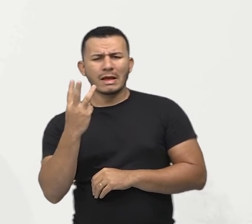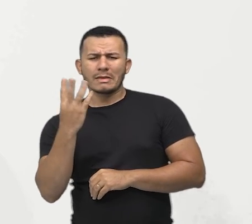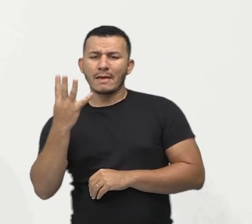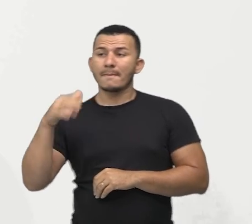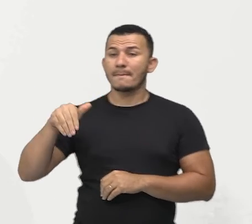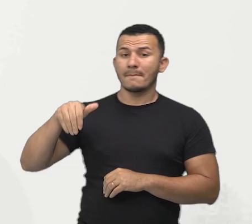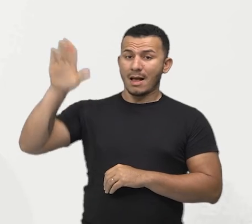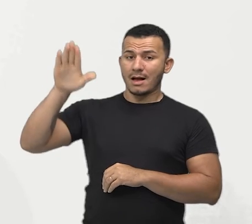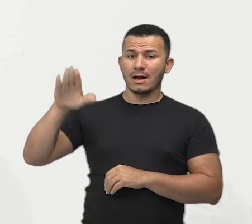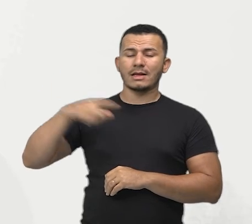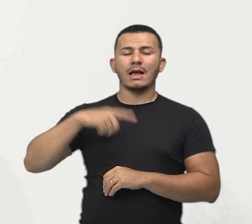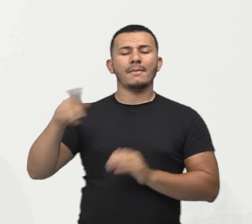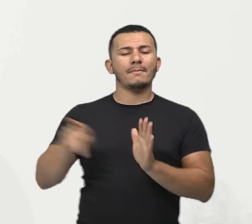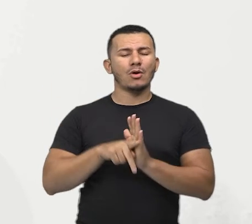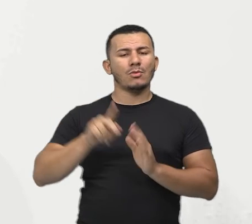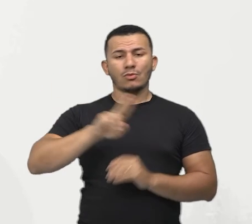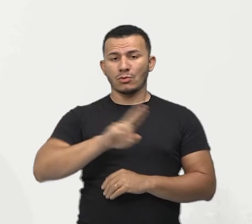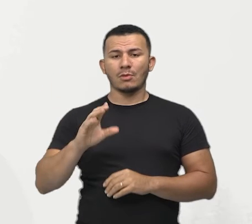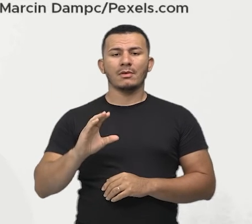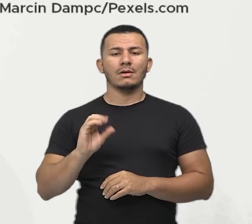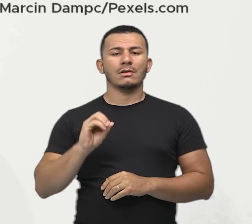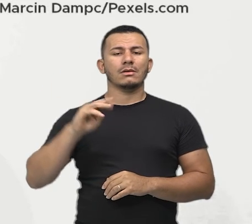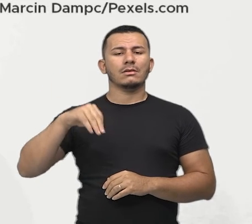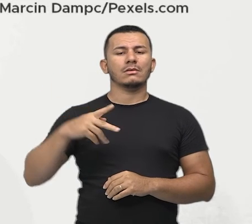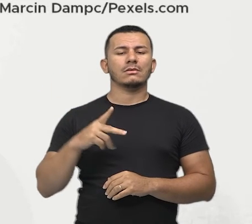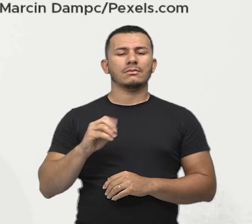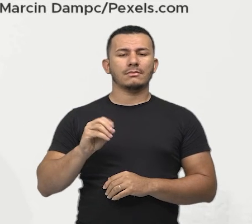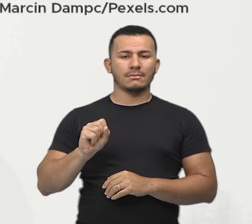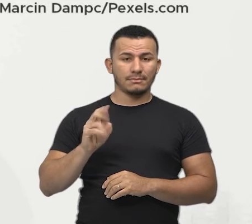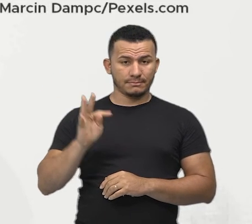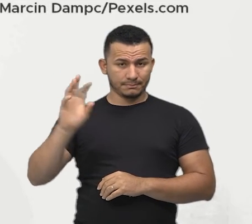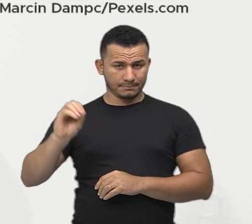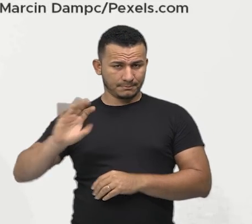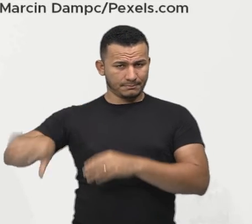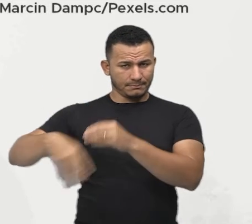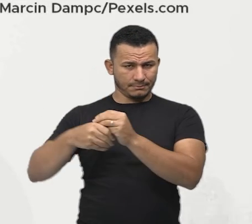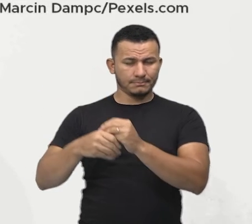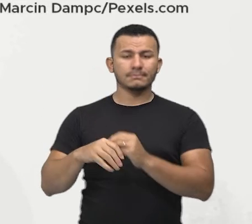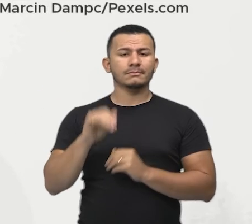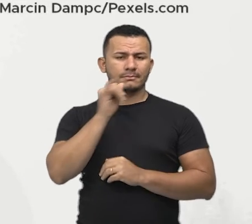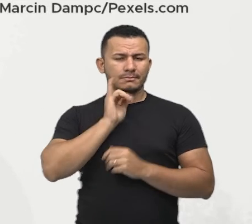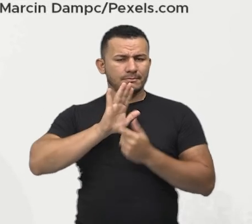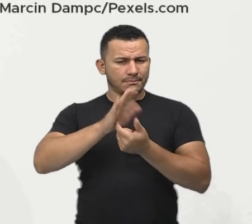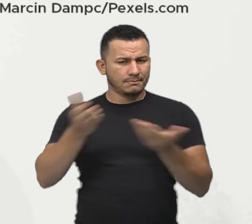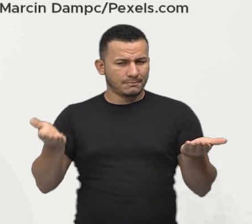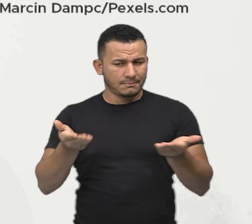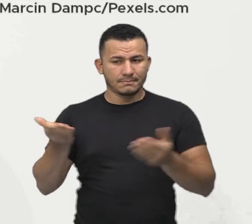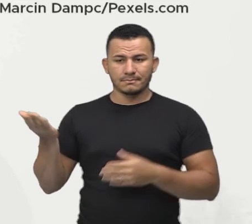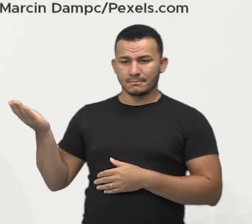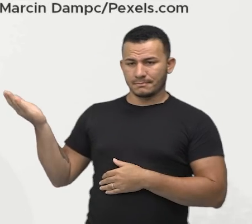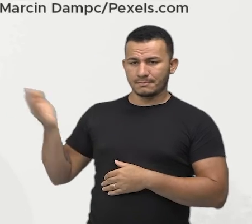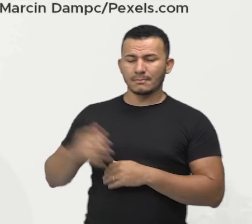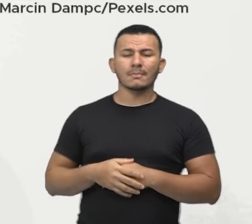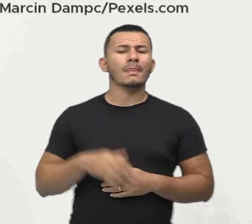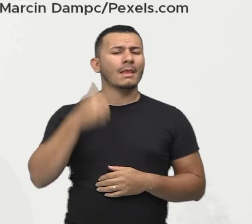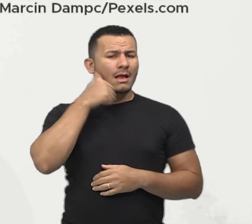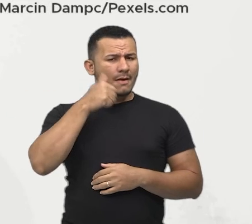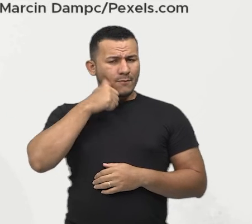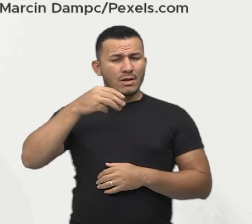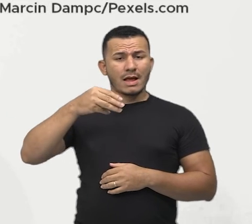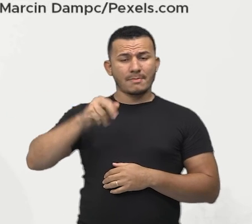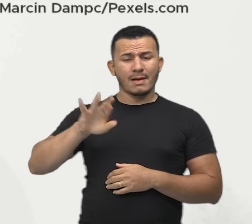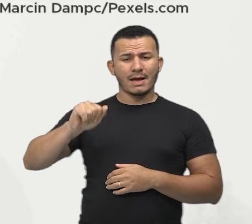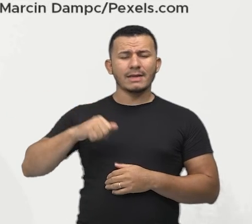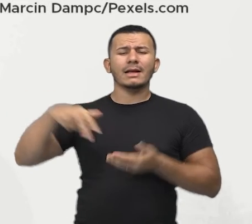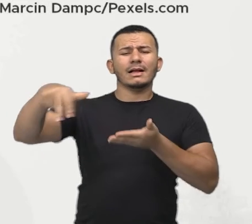mais orações em um período, nós vamos ter um período que será chamado de composto. Então, olha o exemplo. Maria cantou, dançou